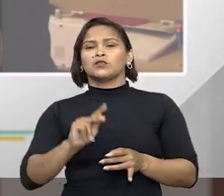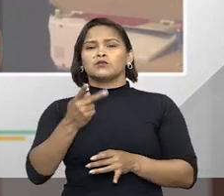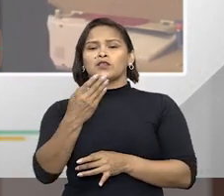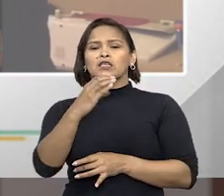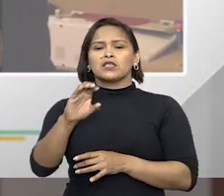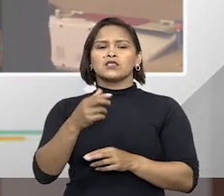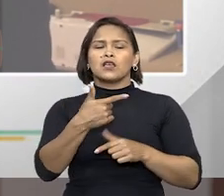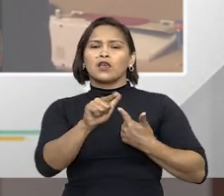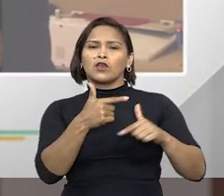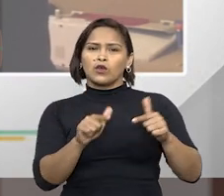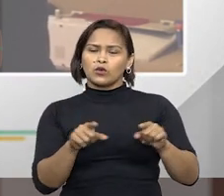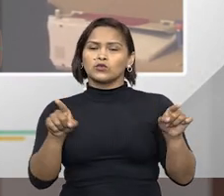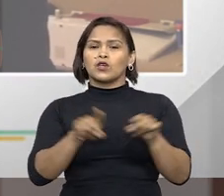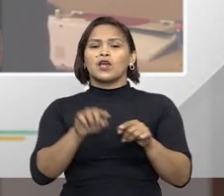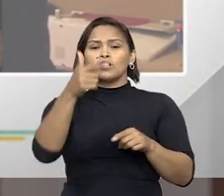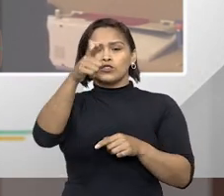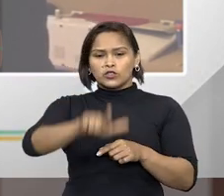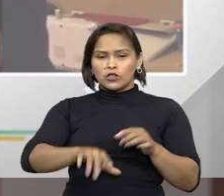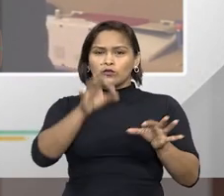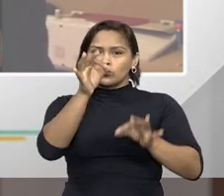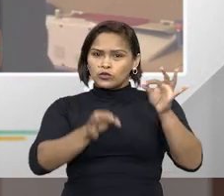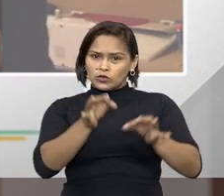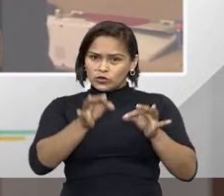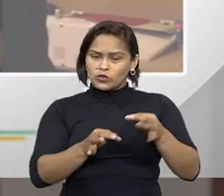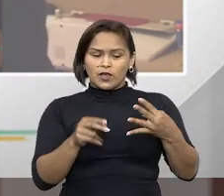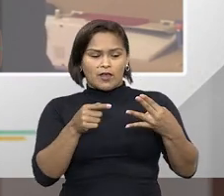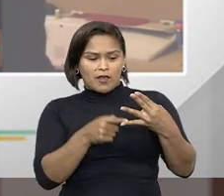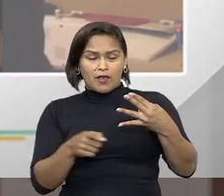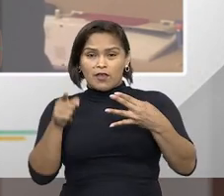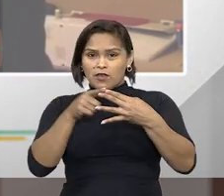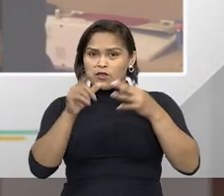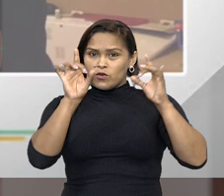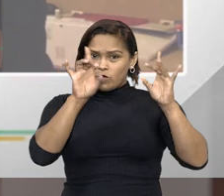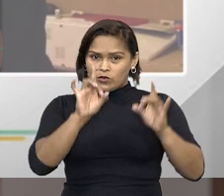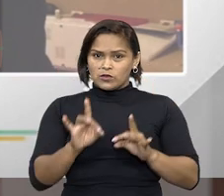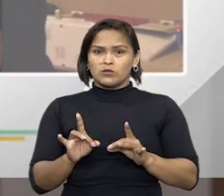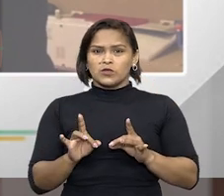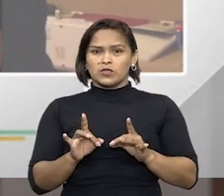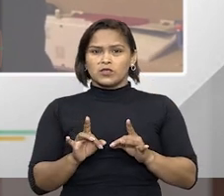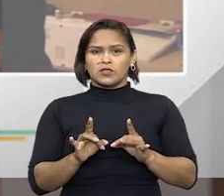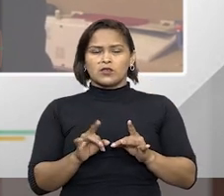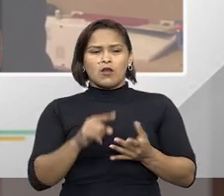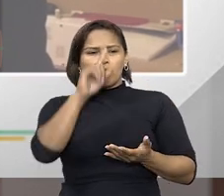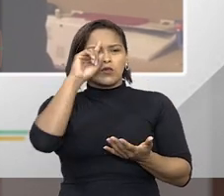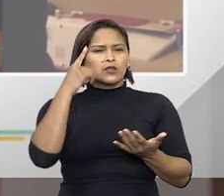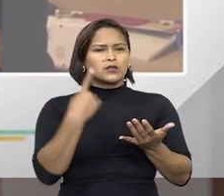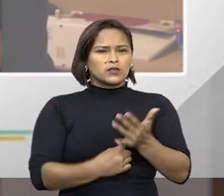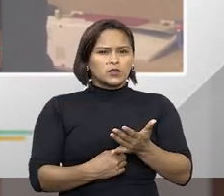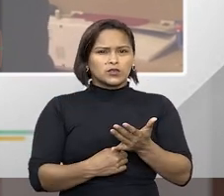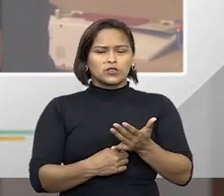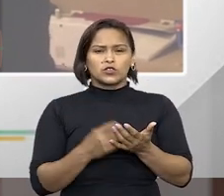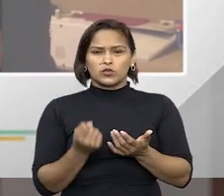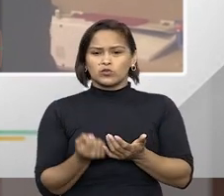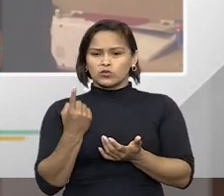novo, julgar em recurso especial, né, as causas decididas e únicas.